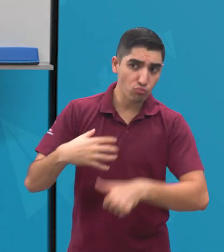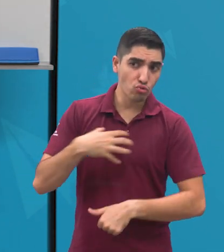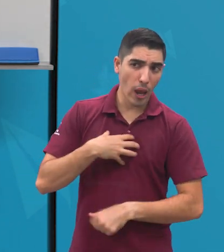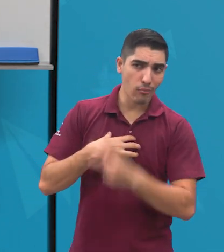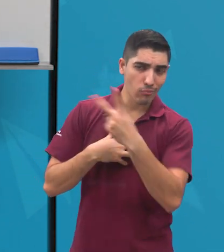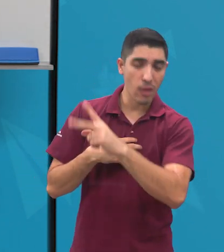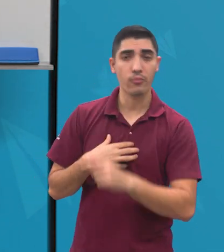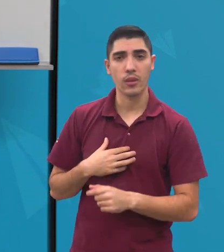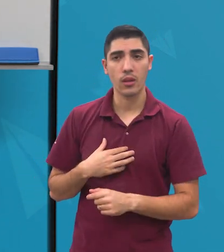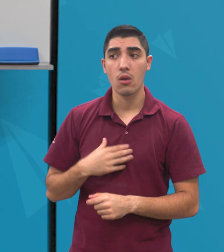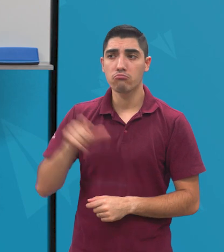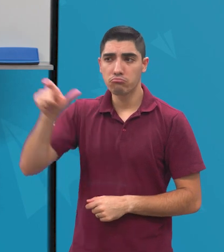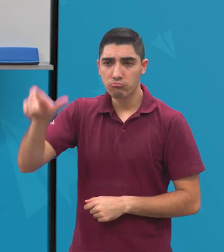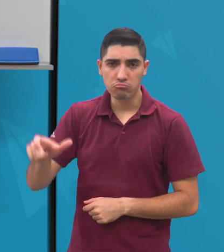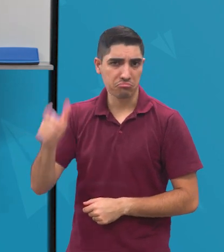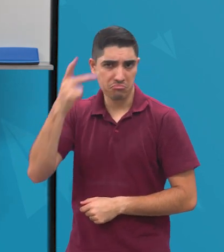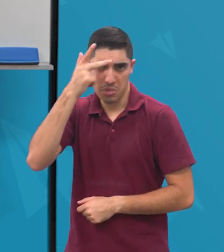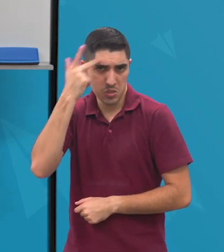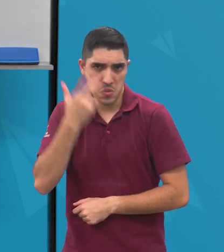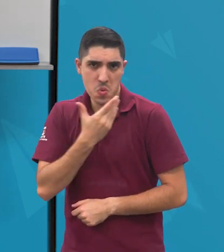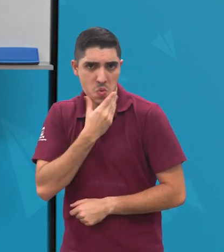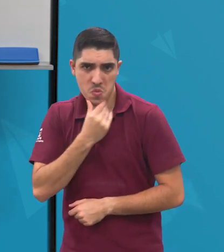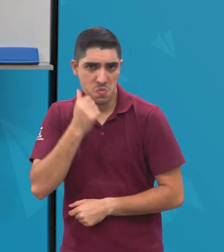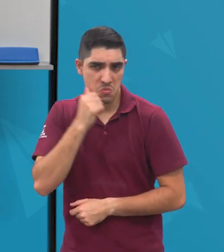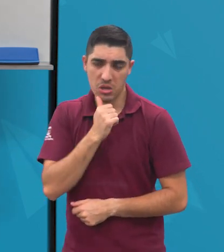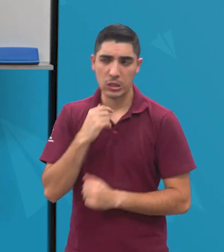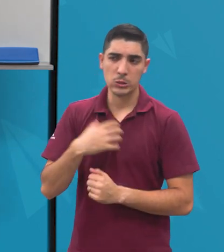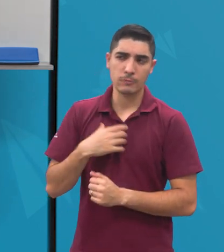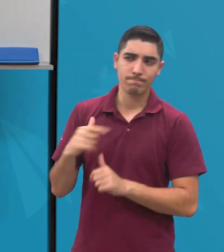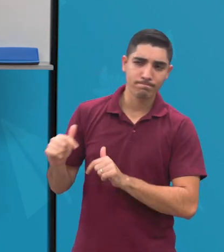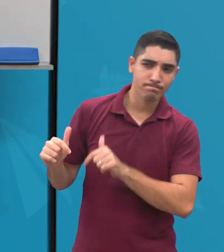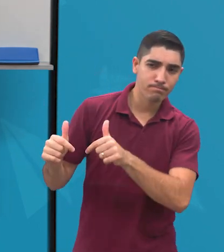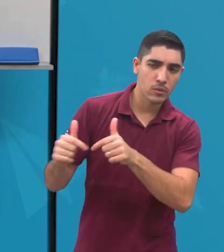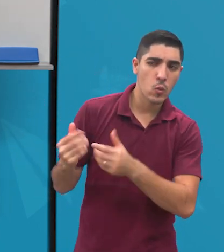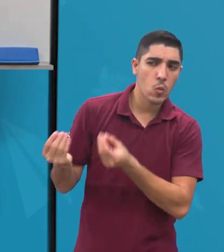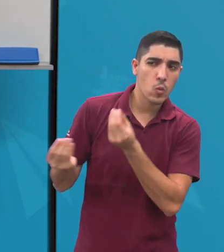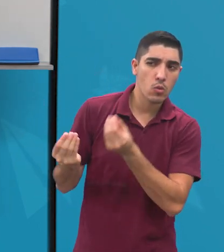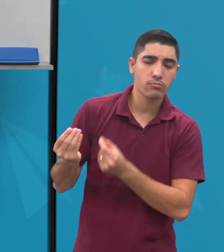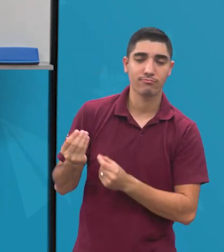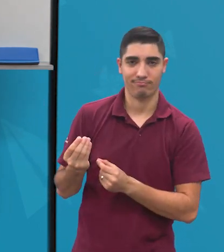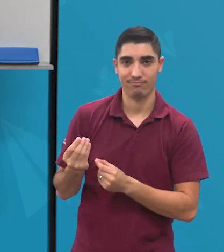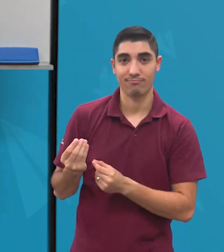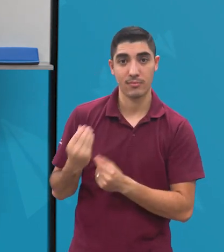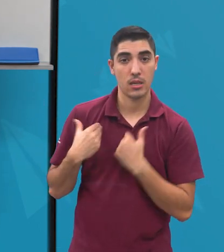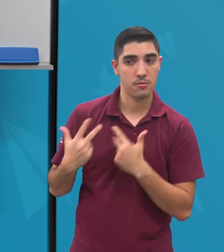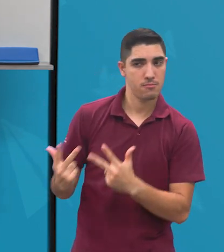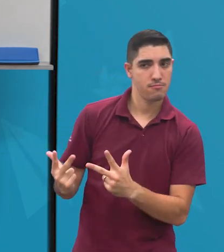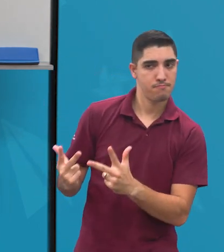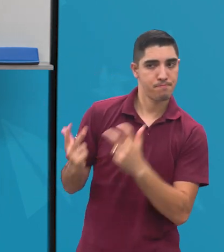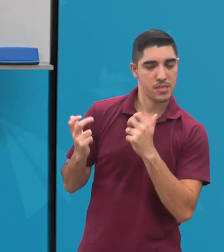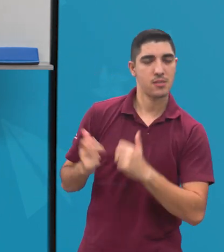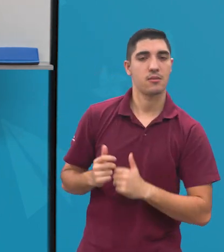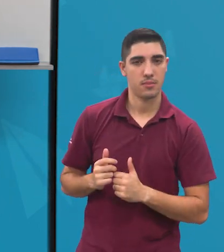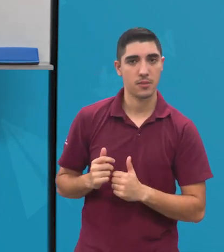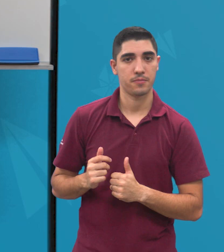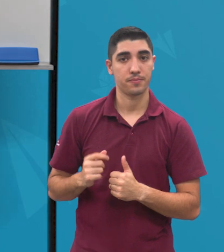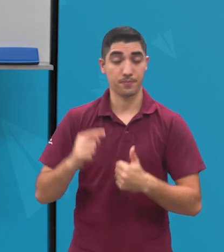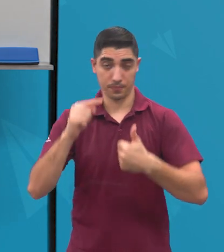um dos aspectos que precisam ser considerados nesse exercício